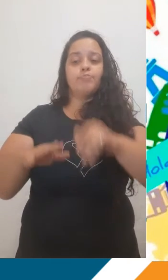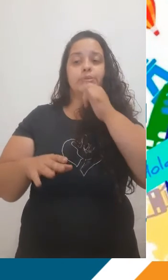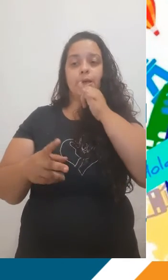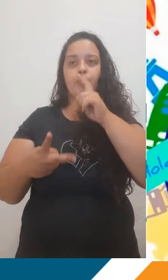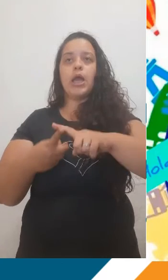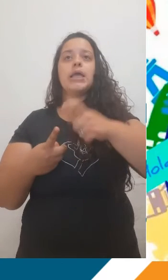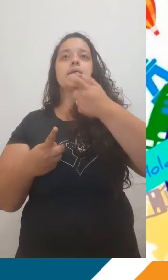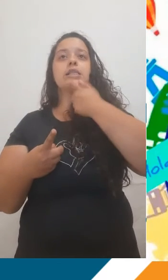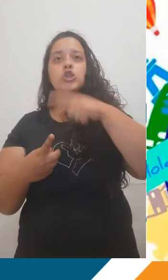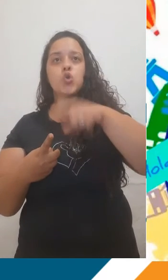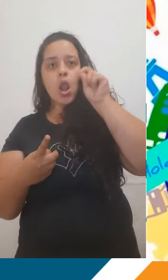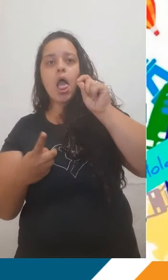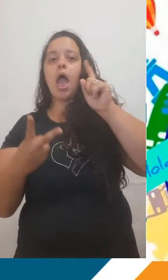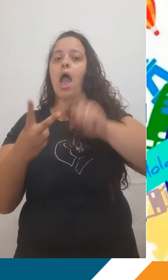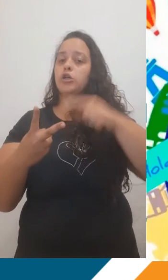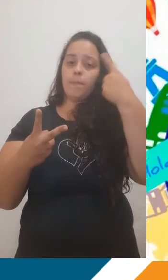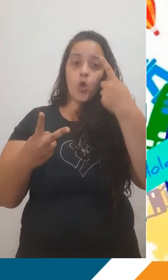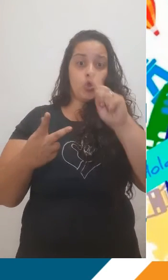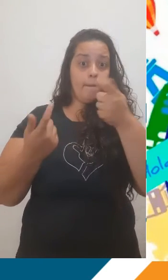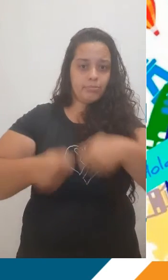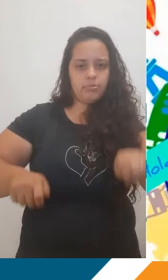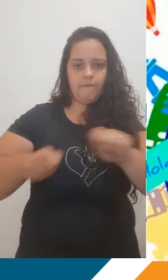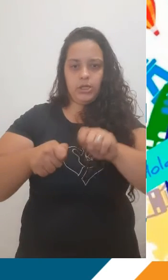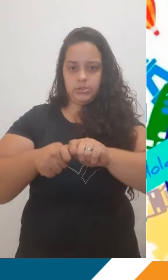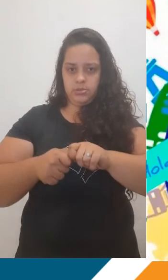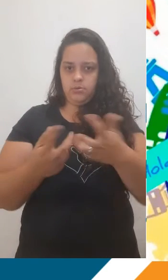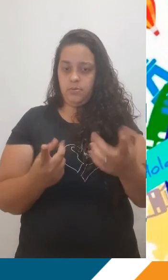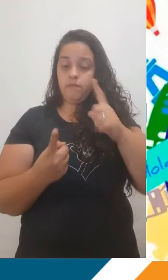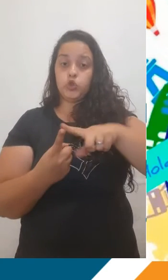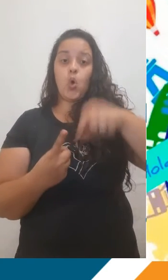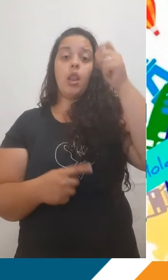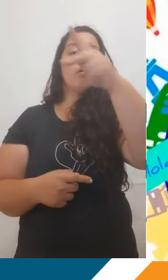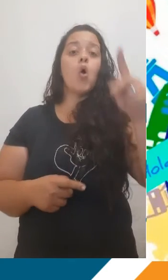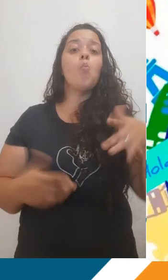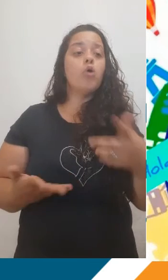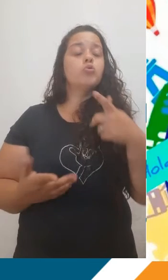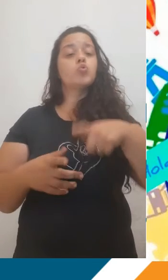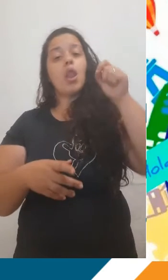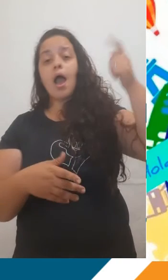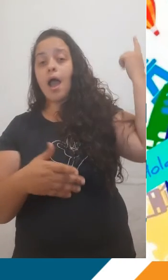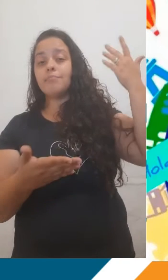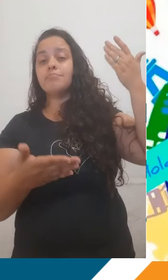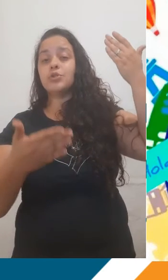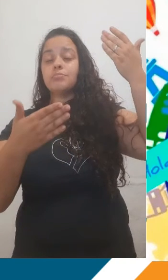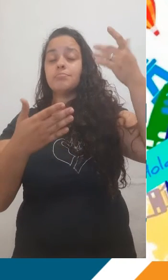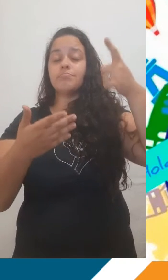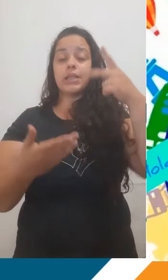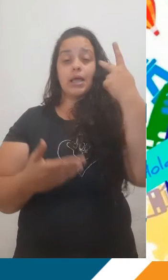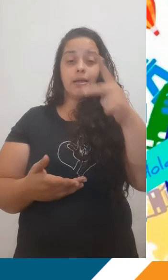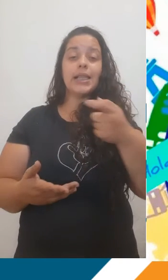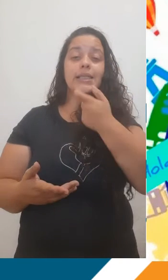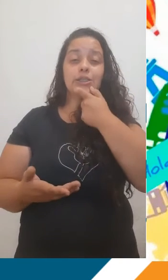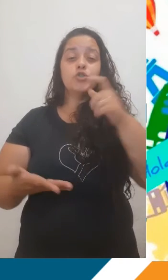da outra língua em branco. Então, você só pode realizar no dia da prova aquela língua